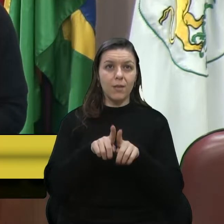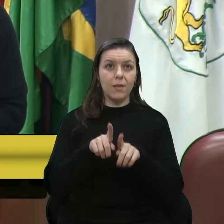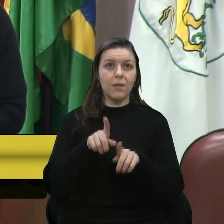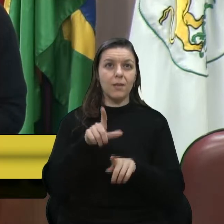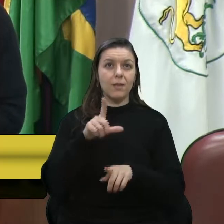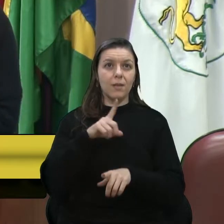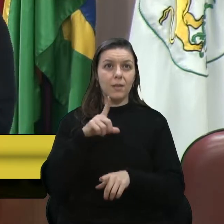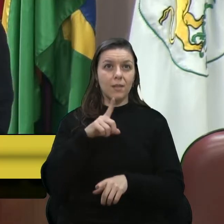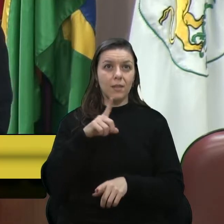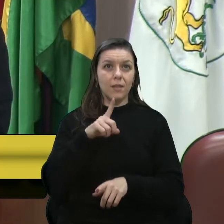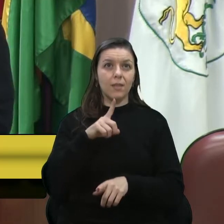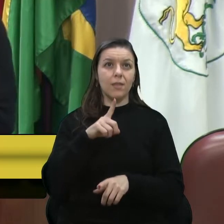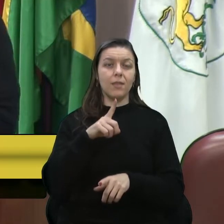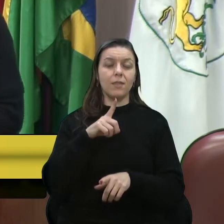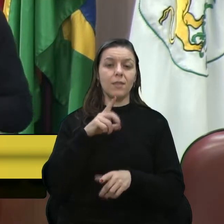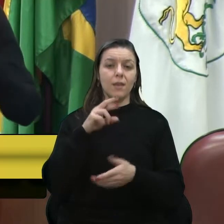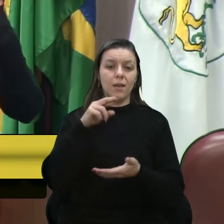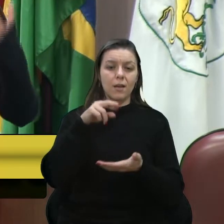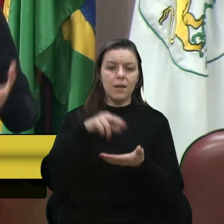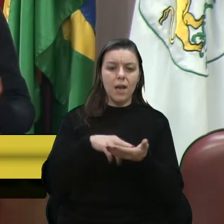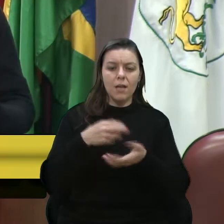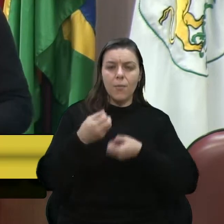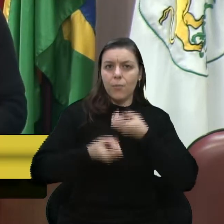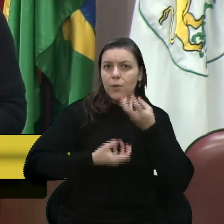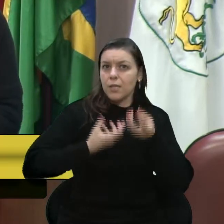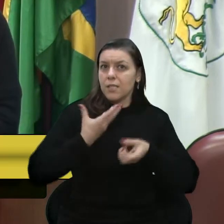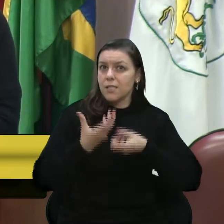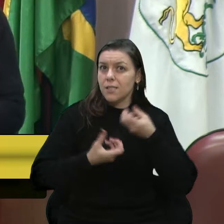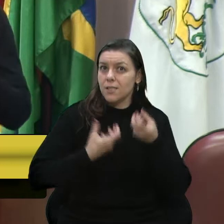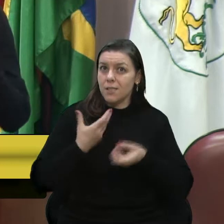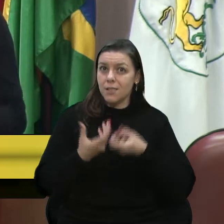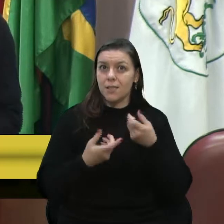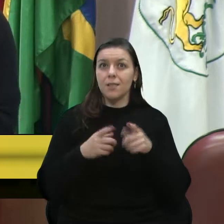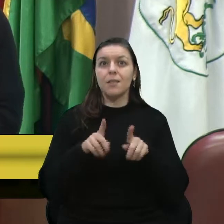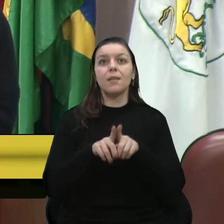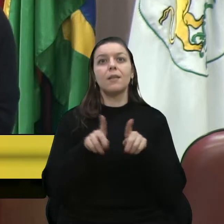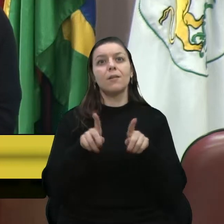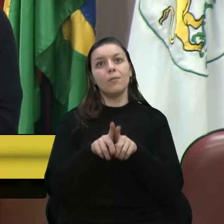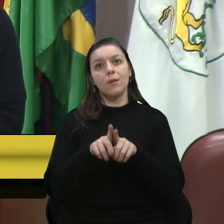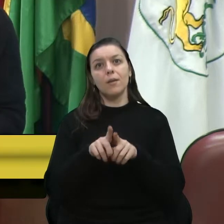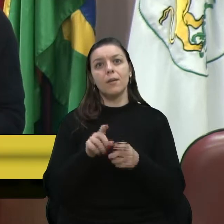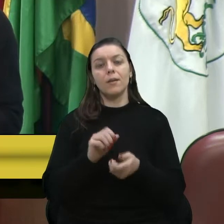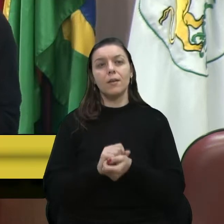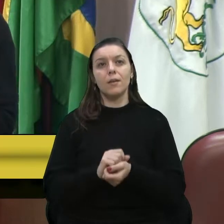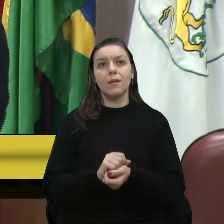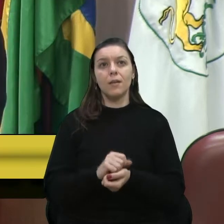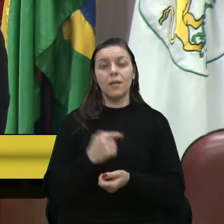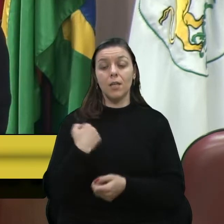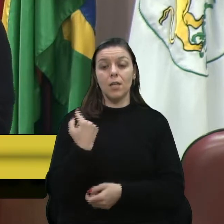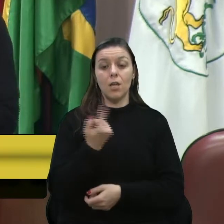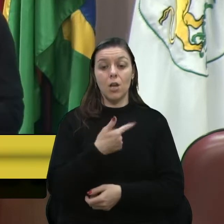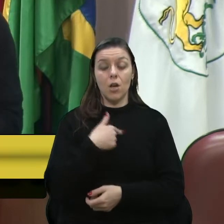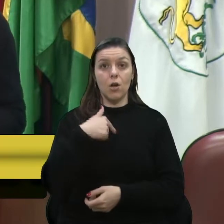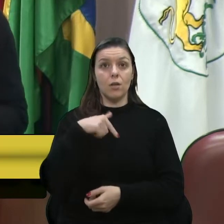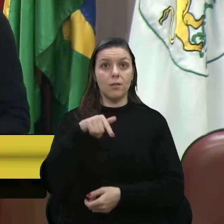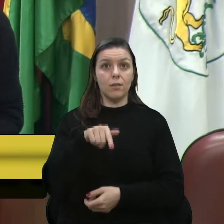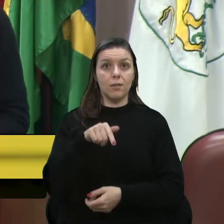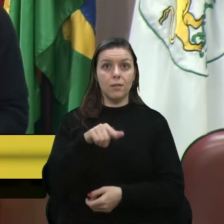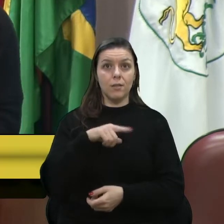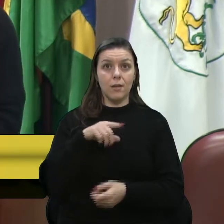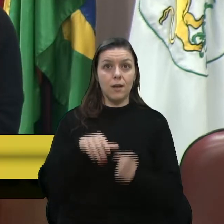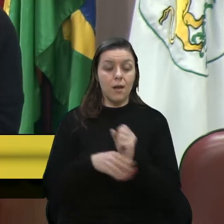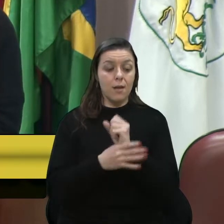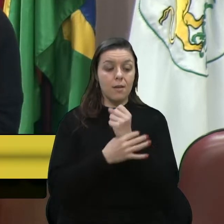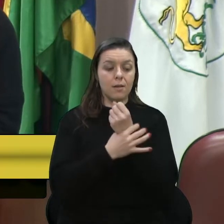nossa realidade através de poesia, através de crônica. E é justamente isso que a gente aqui quer garantir